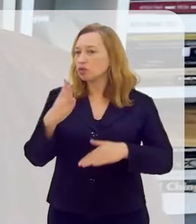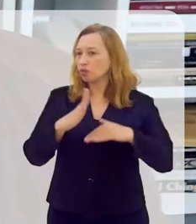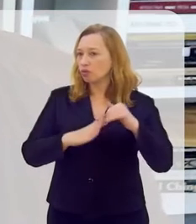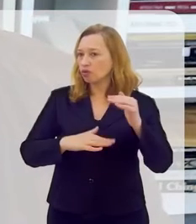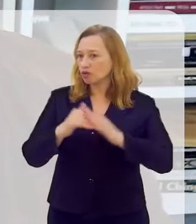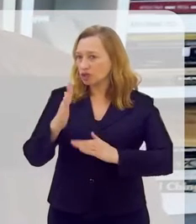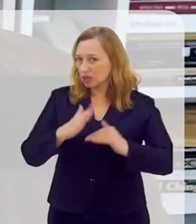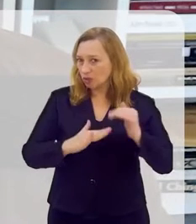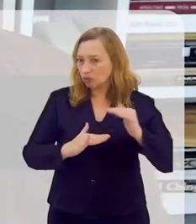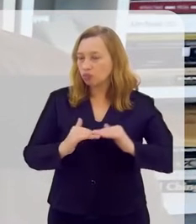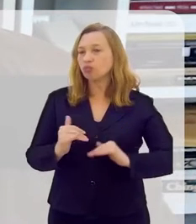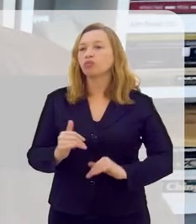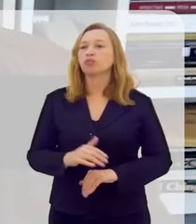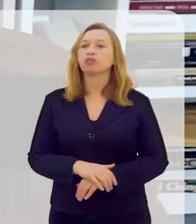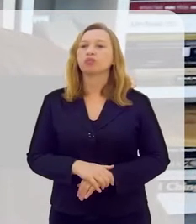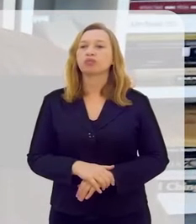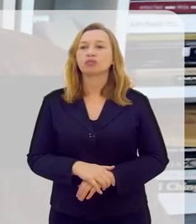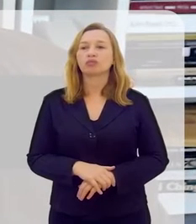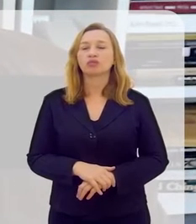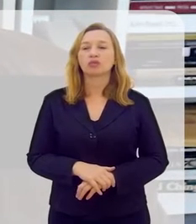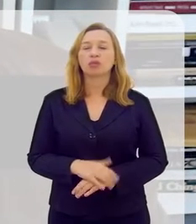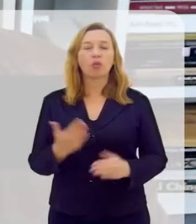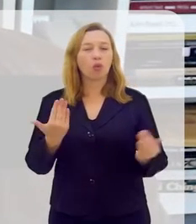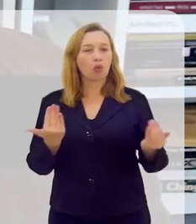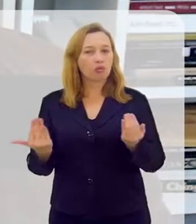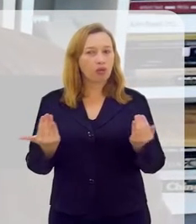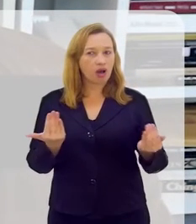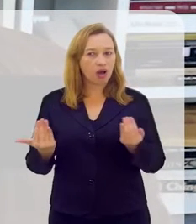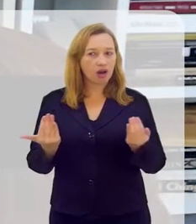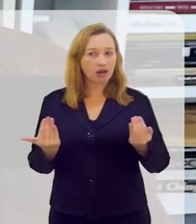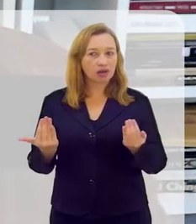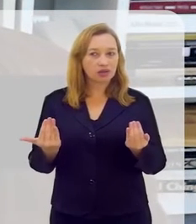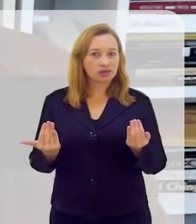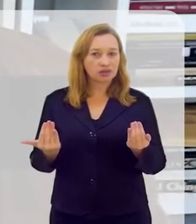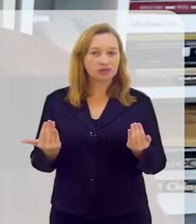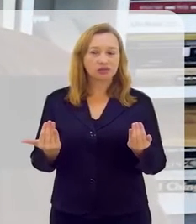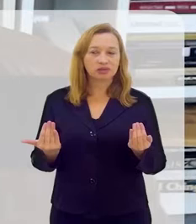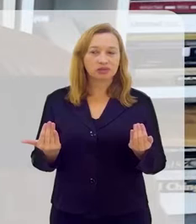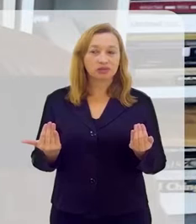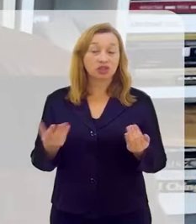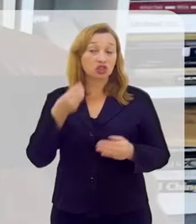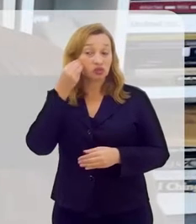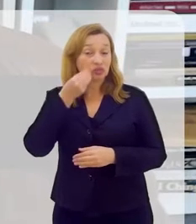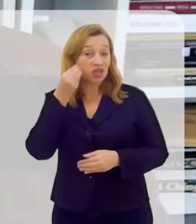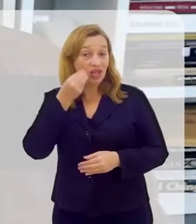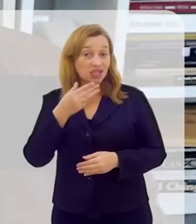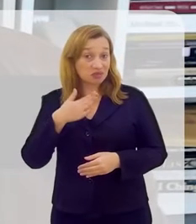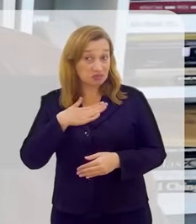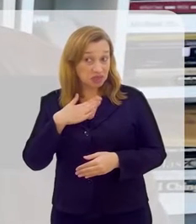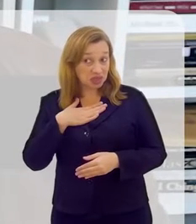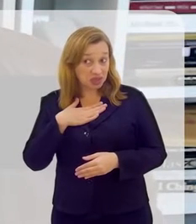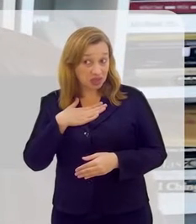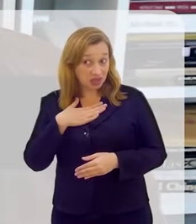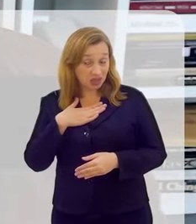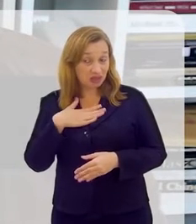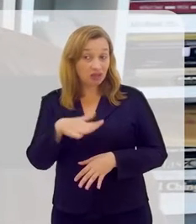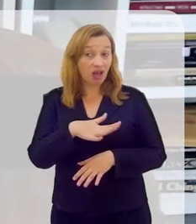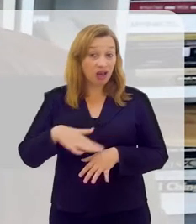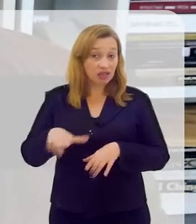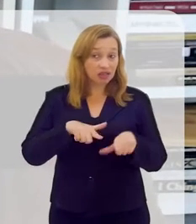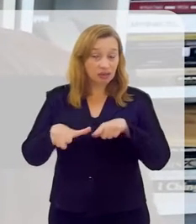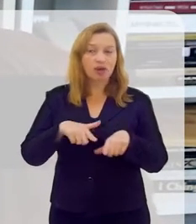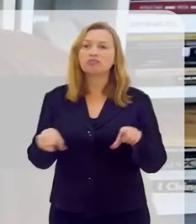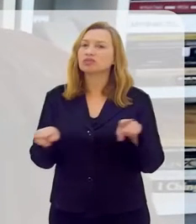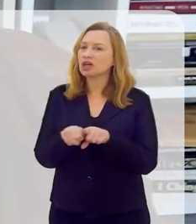carreira, pelo menos eu fico comparando com as minhas, né, experiências existenciais no campo do